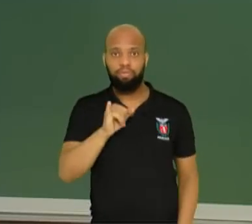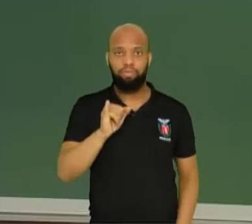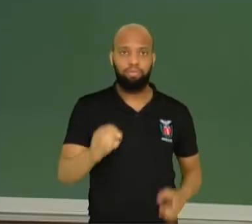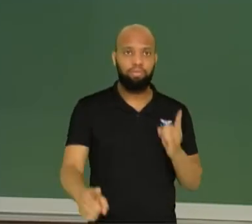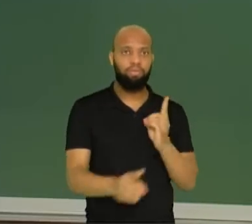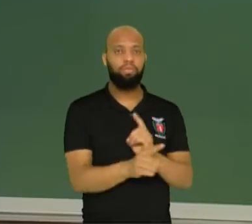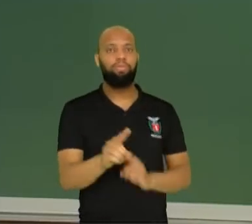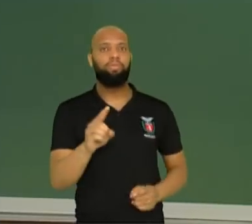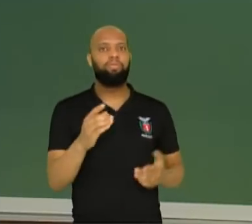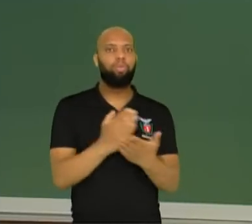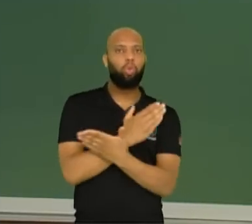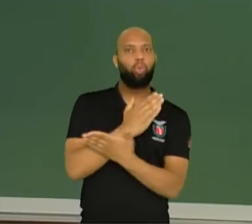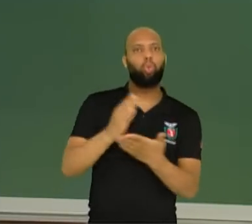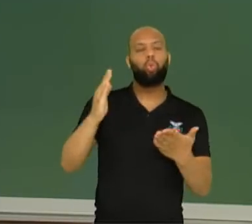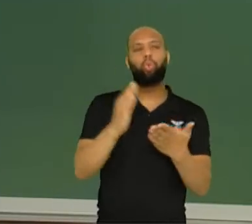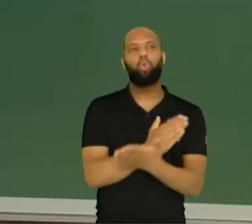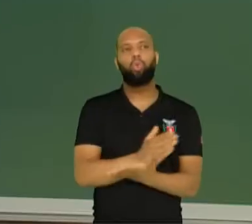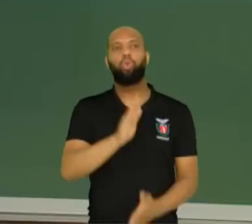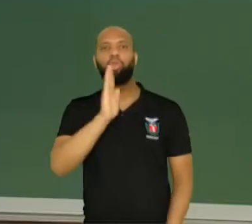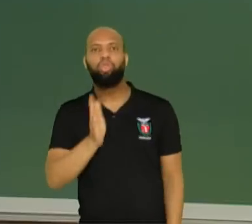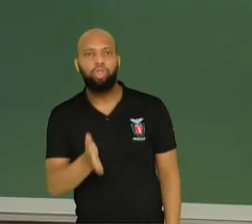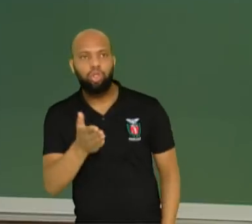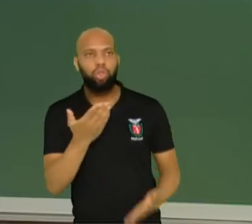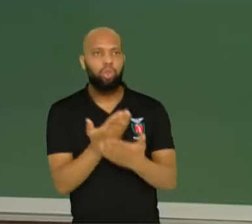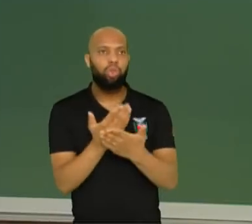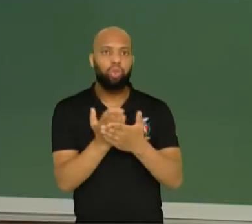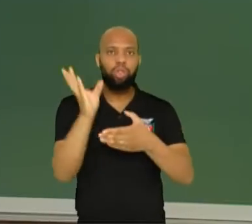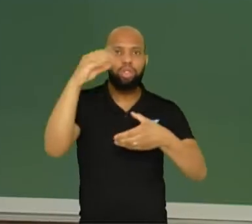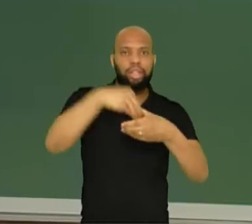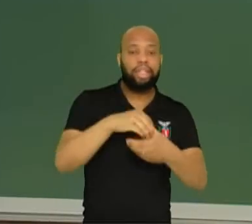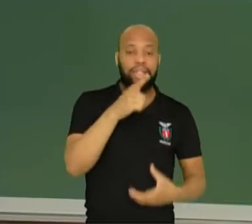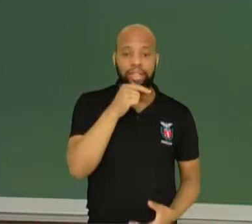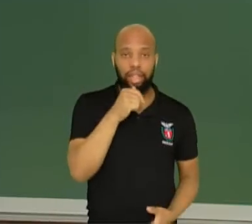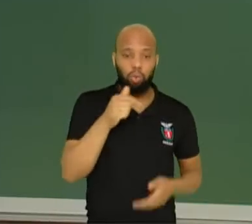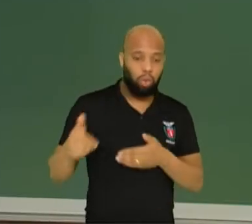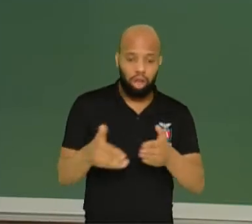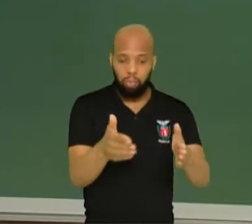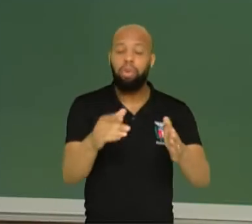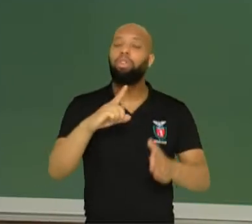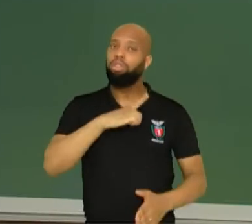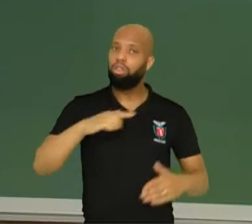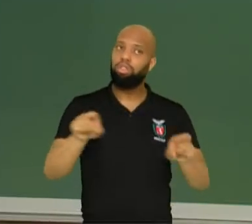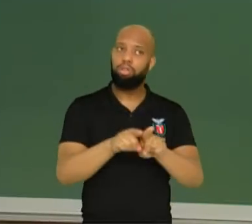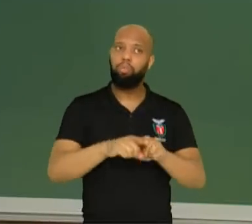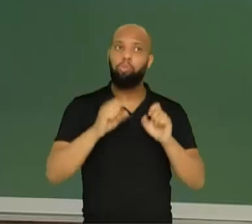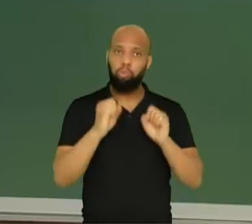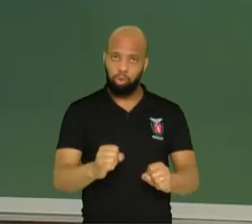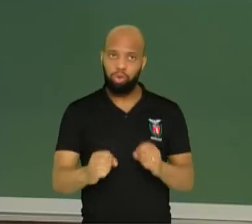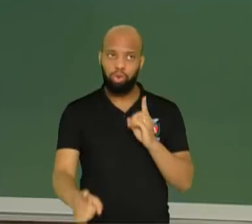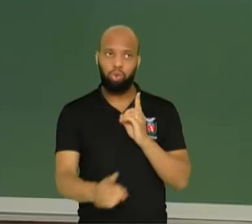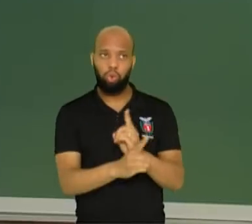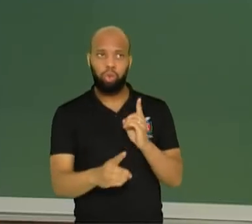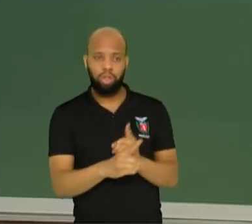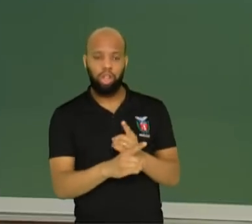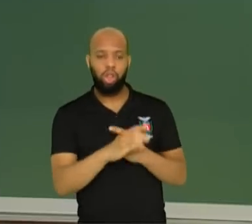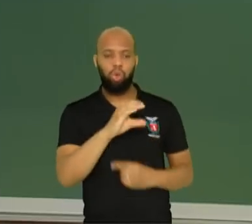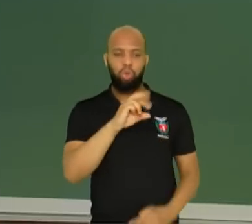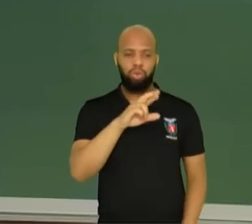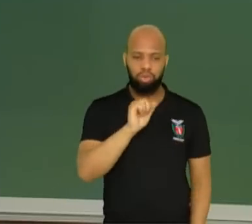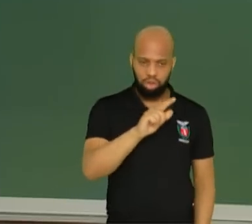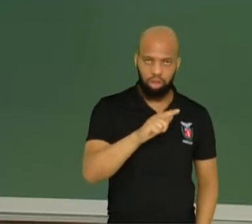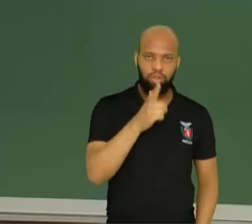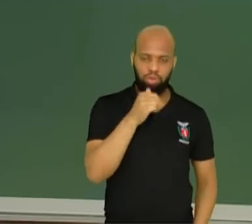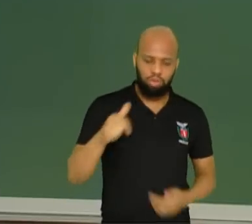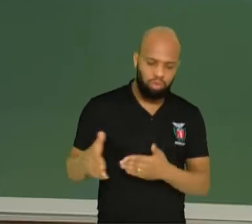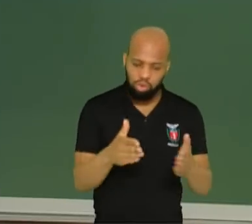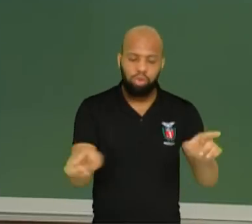algum representante, que a gente já falou, dentro de água doce. Você pode encontrar um coral de água doce, você pode encontrar